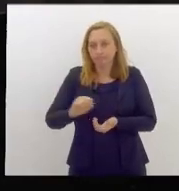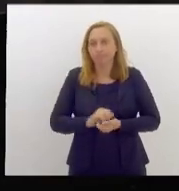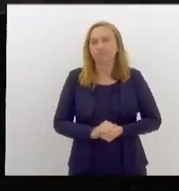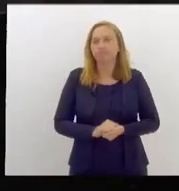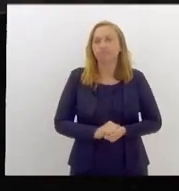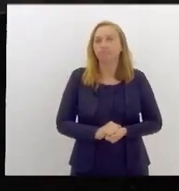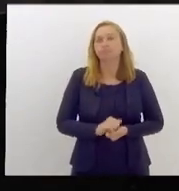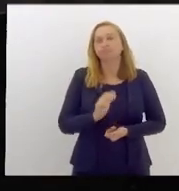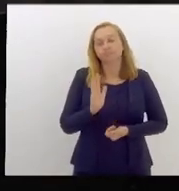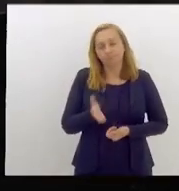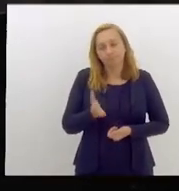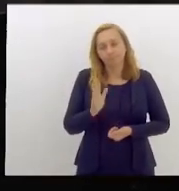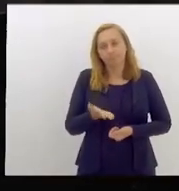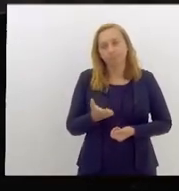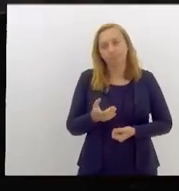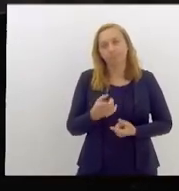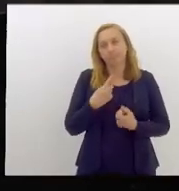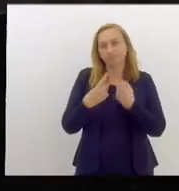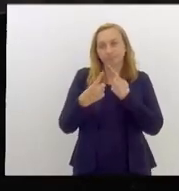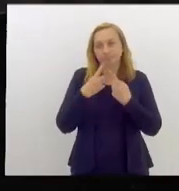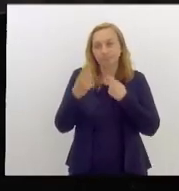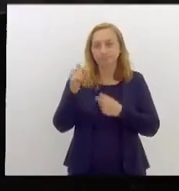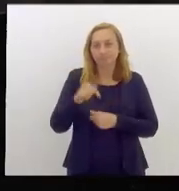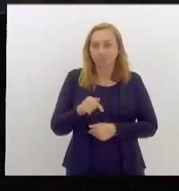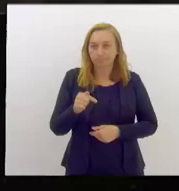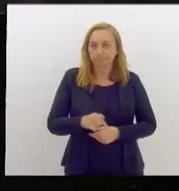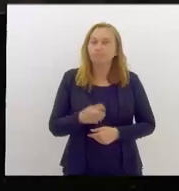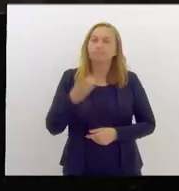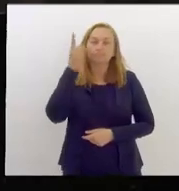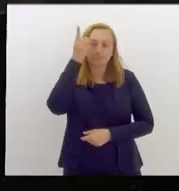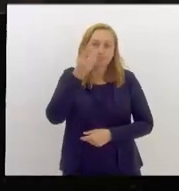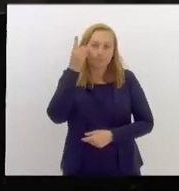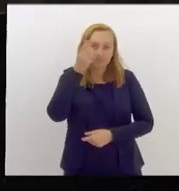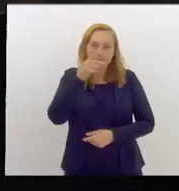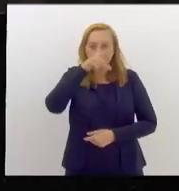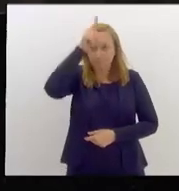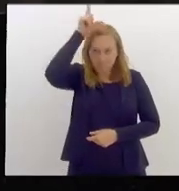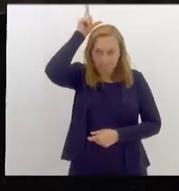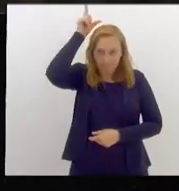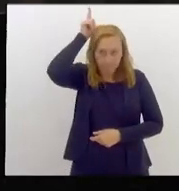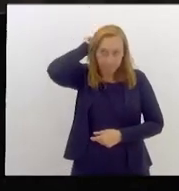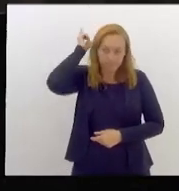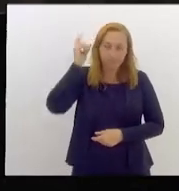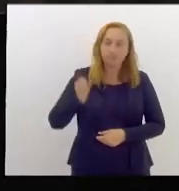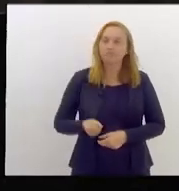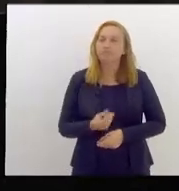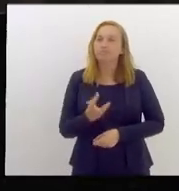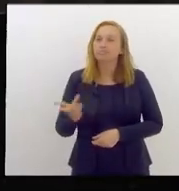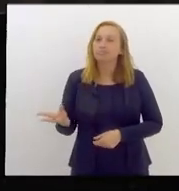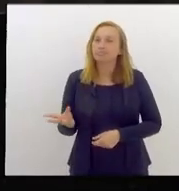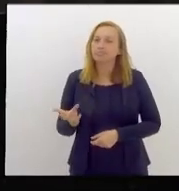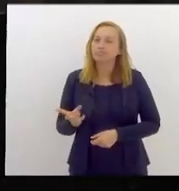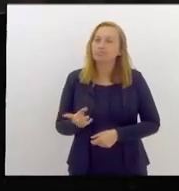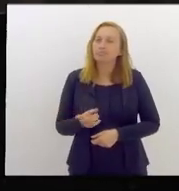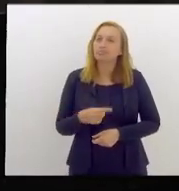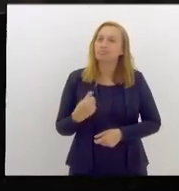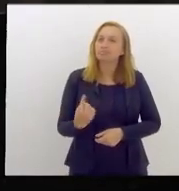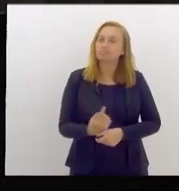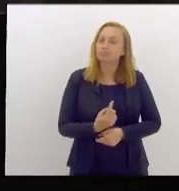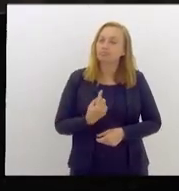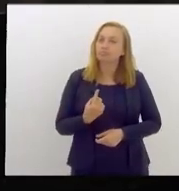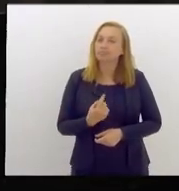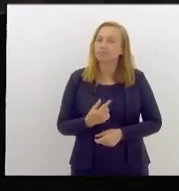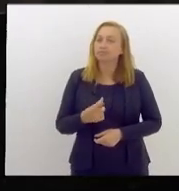e já foi muito dito aqui né pelo Deputado Luis Paulo o quanto que a gente vai